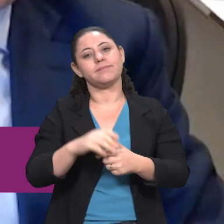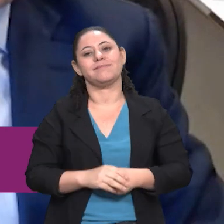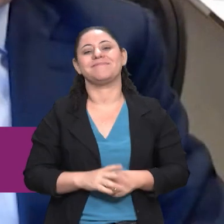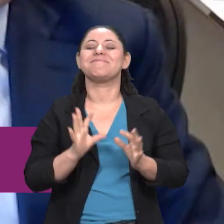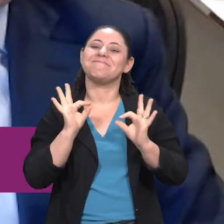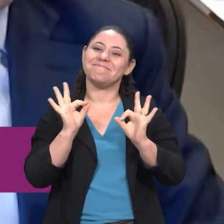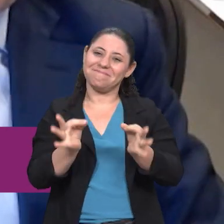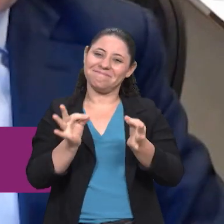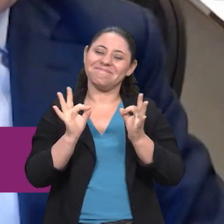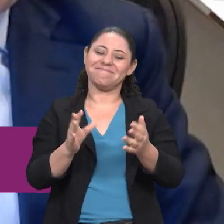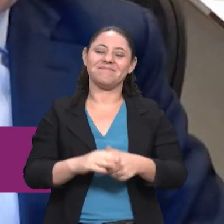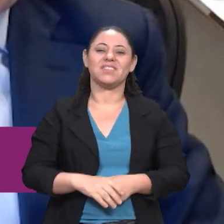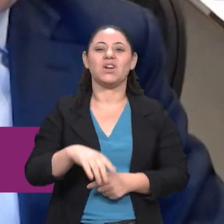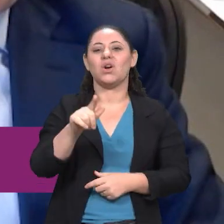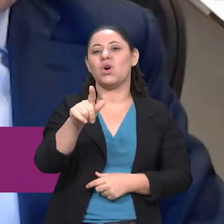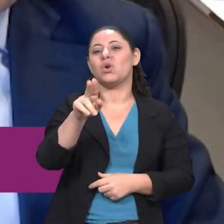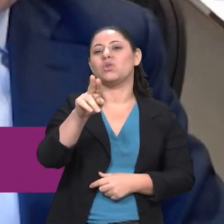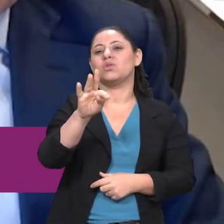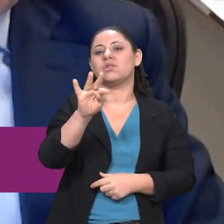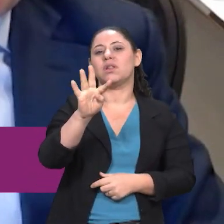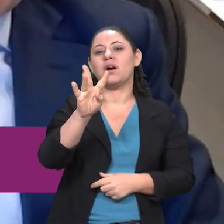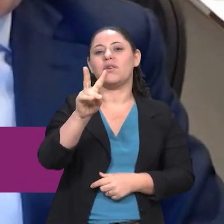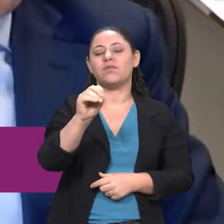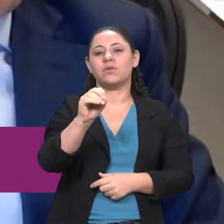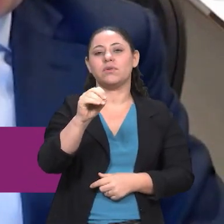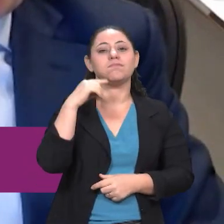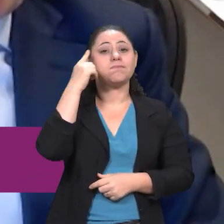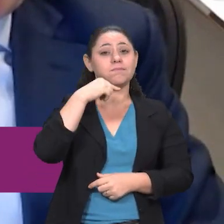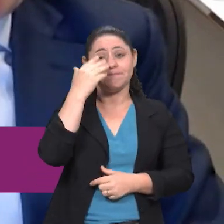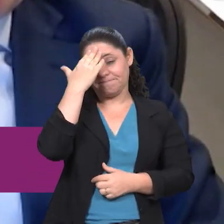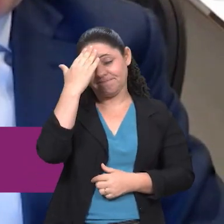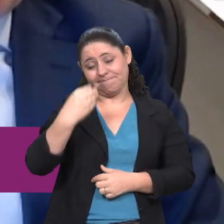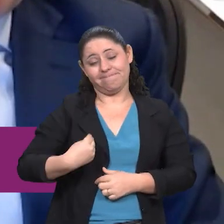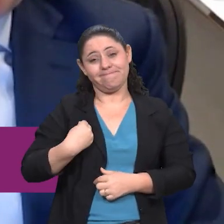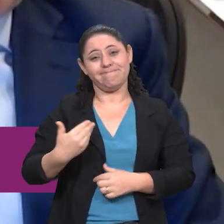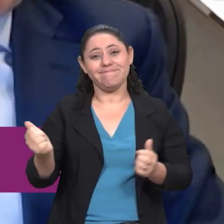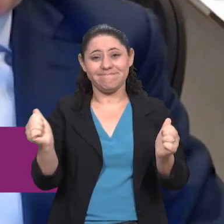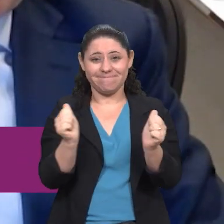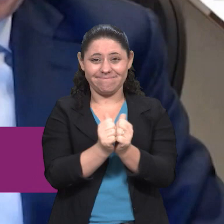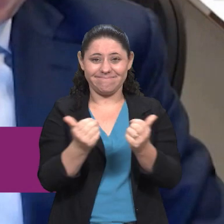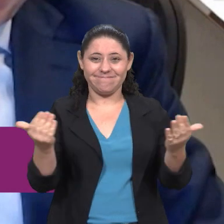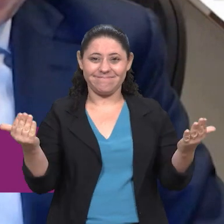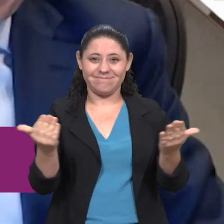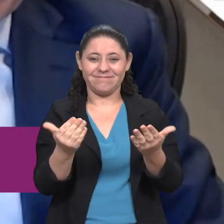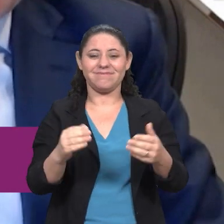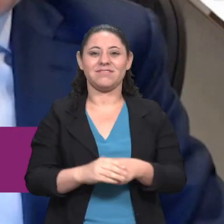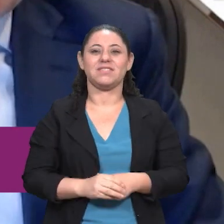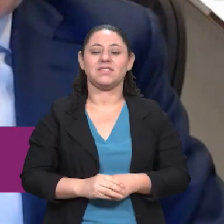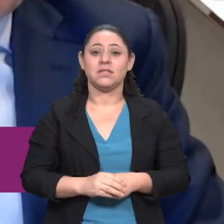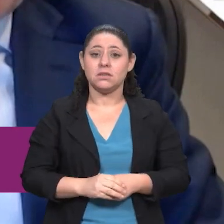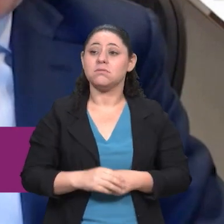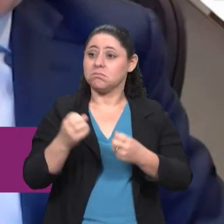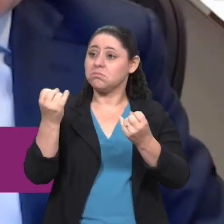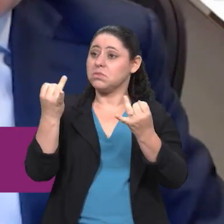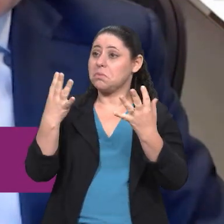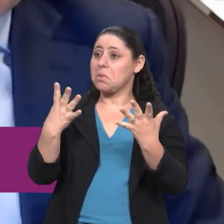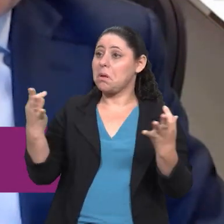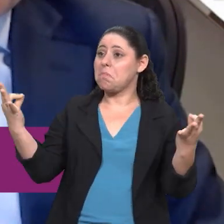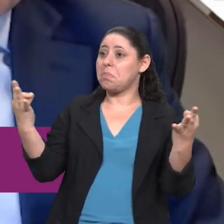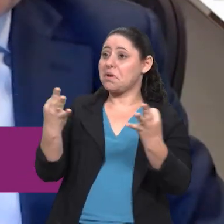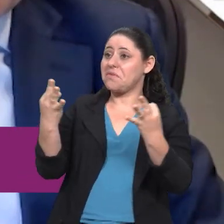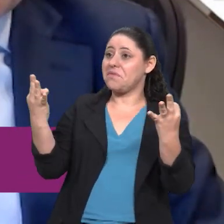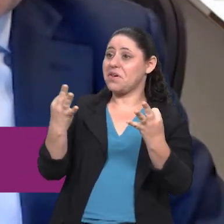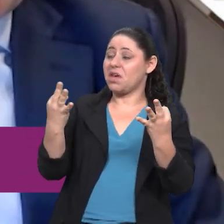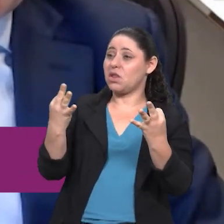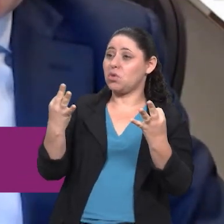situação. Tá certo, então. Dr. Gustavo Passarelli, advogado, obrigada pela sua participação com a gente, por ter sido tão